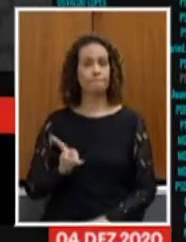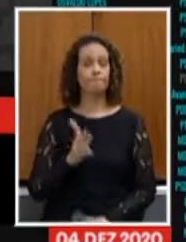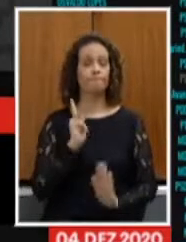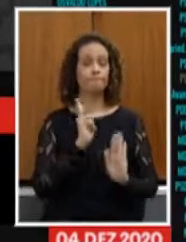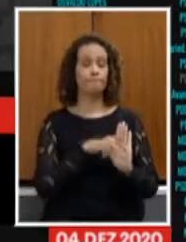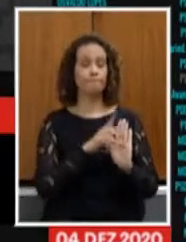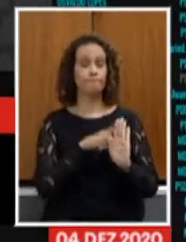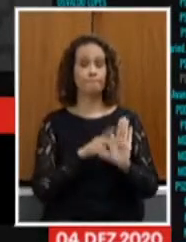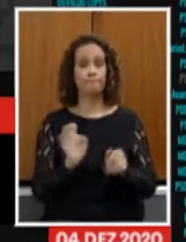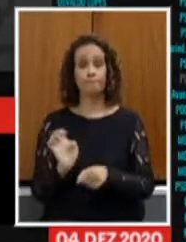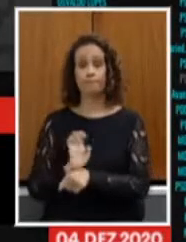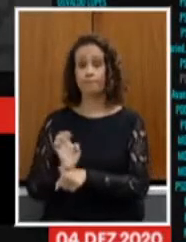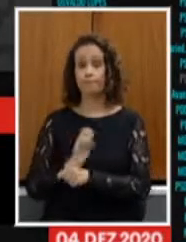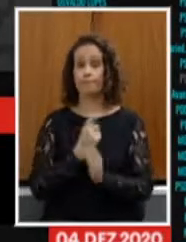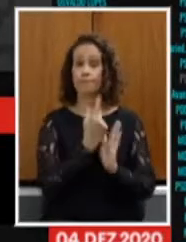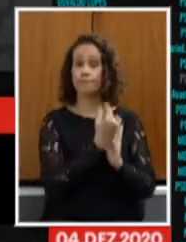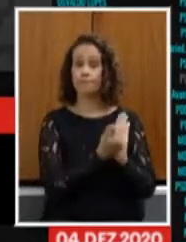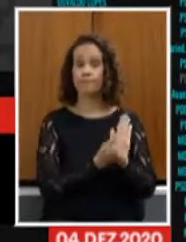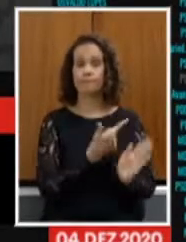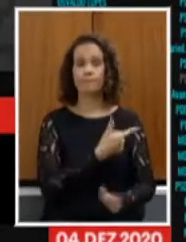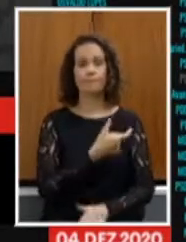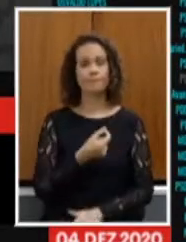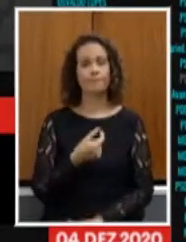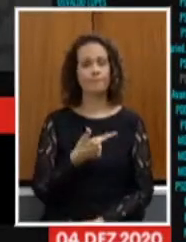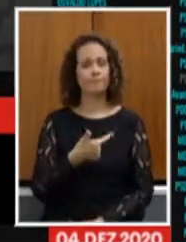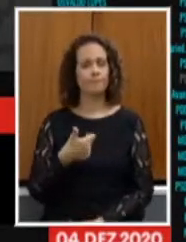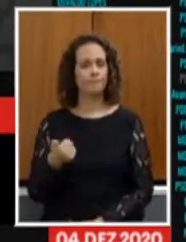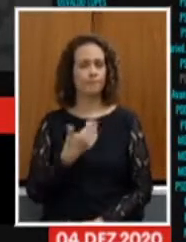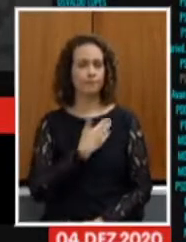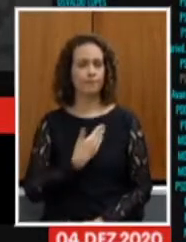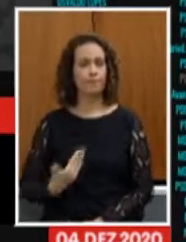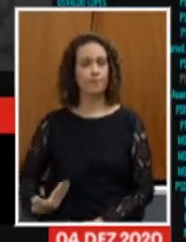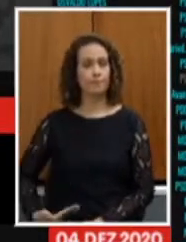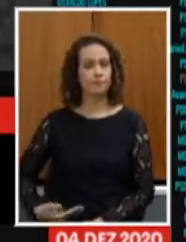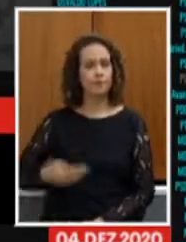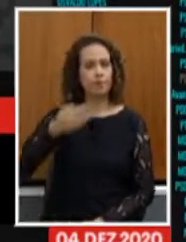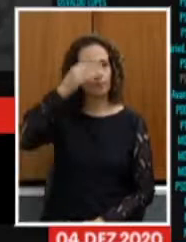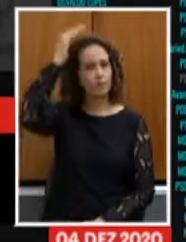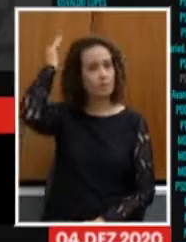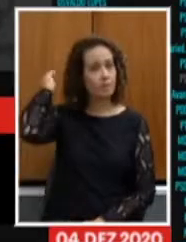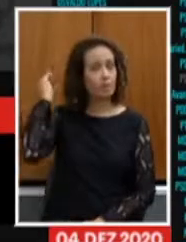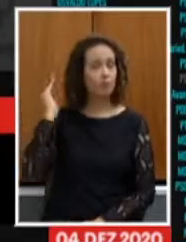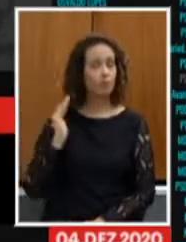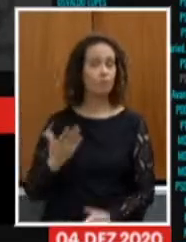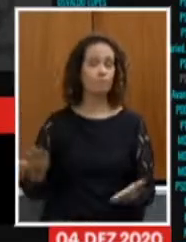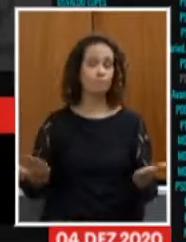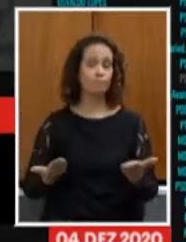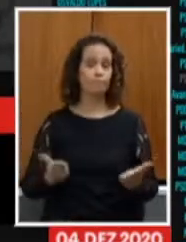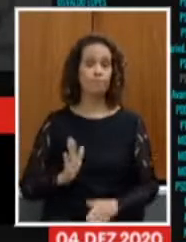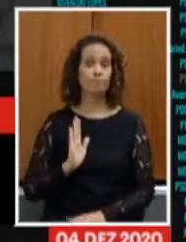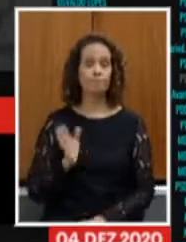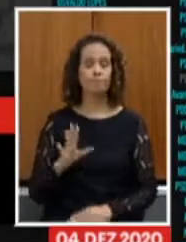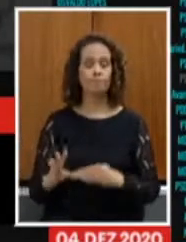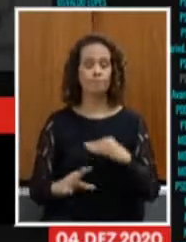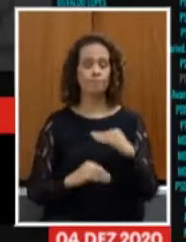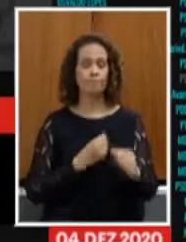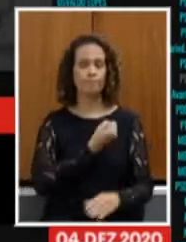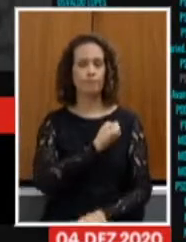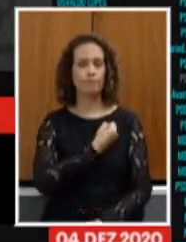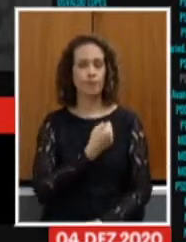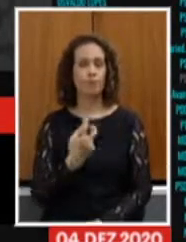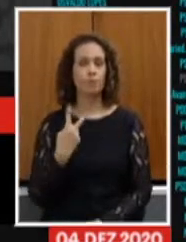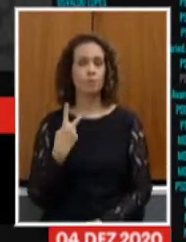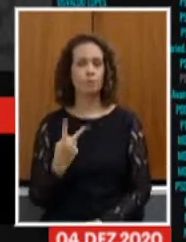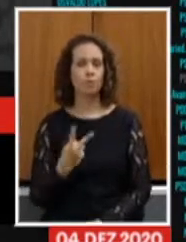do Estado para 2021, né, o projeto do governador Romeu Zema, agora está sendo apreciada a emenda número 2 também, que